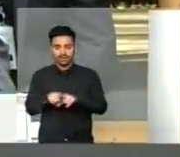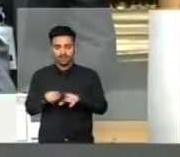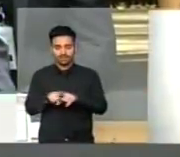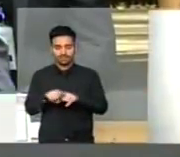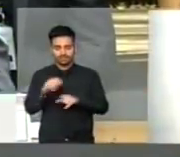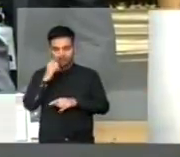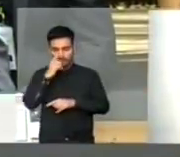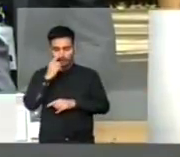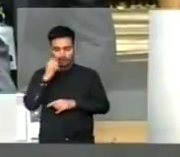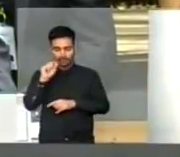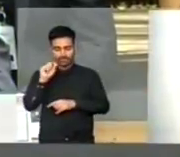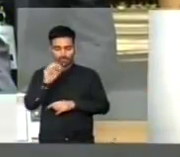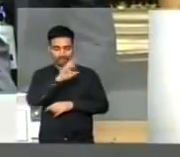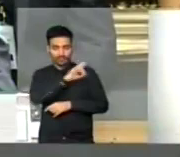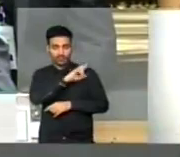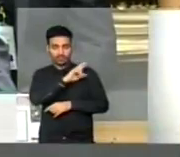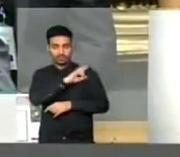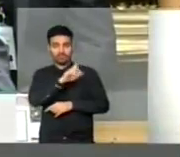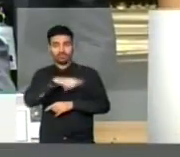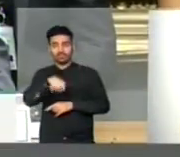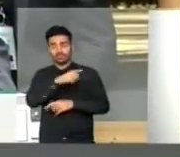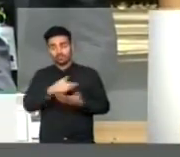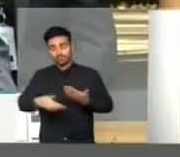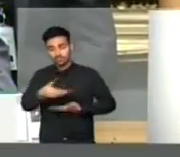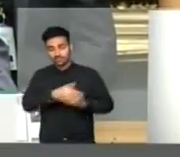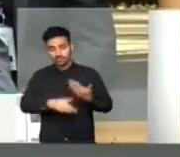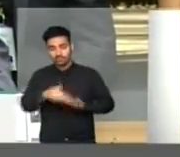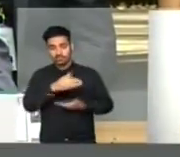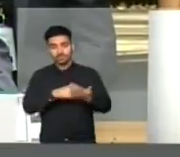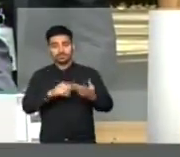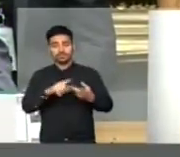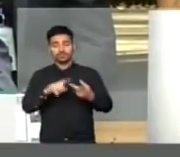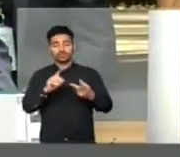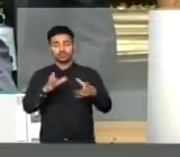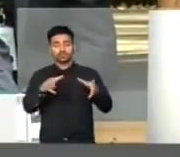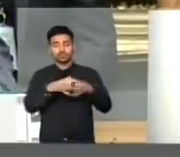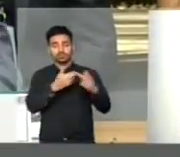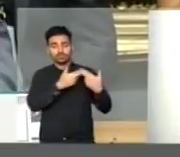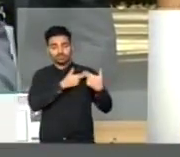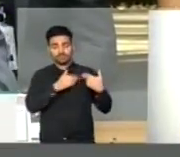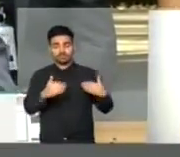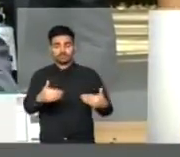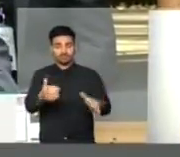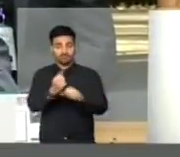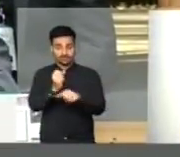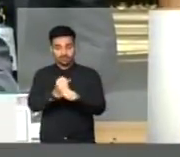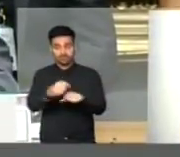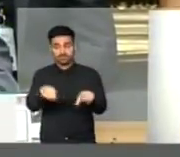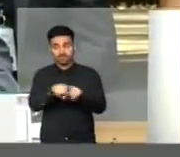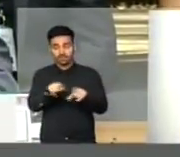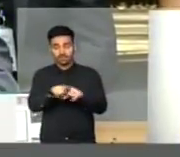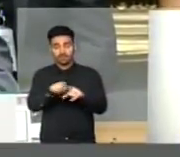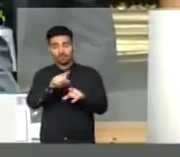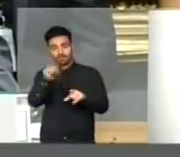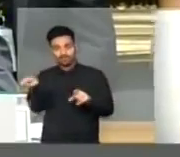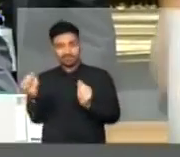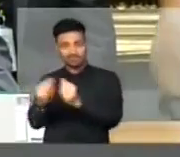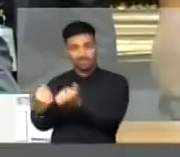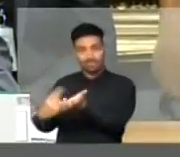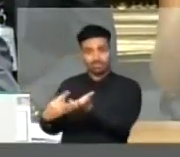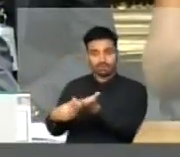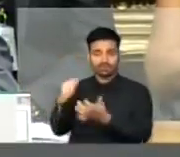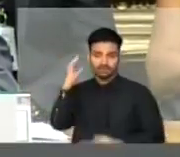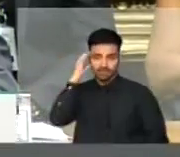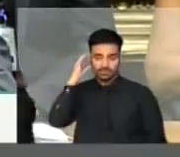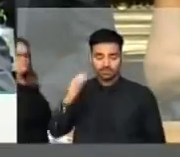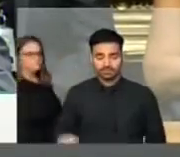criativa, responsabilidade compartilhada entre a cúpula do Ministério da Fazenda e a denunciada. Ao mesmo